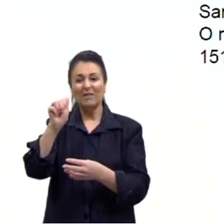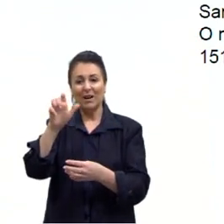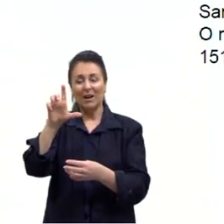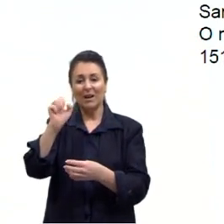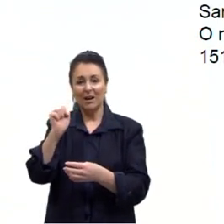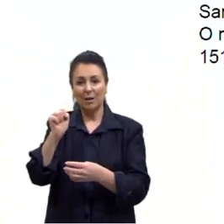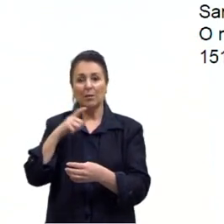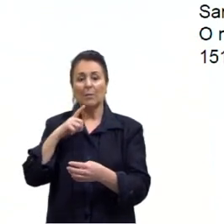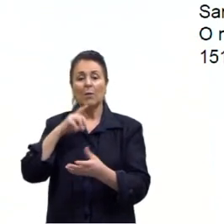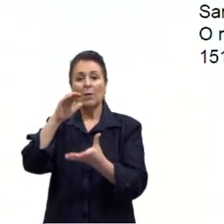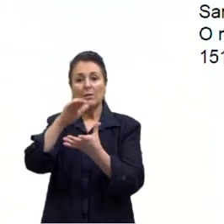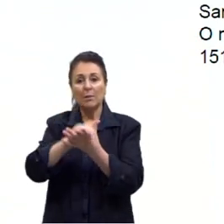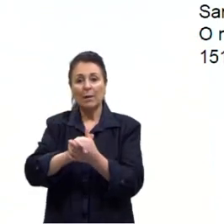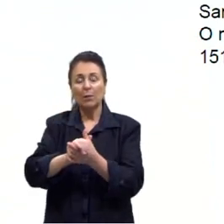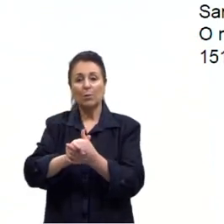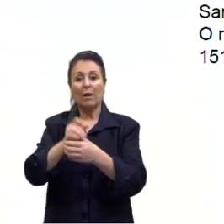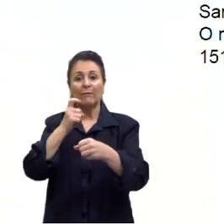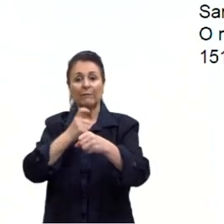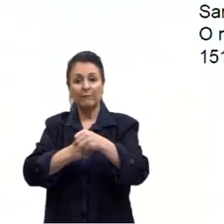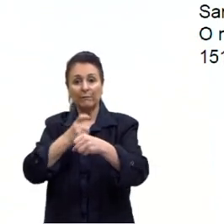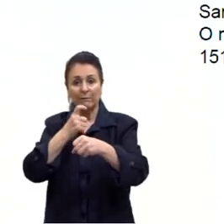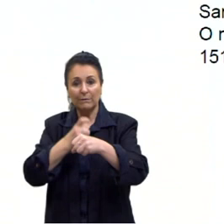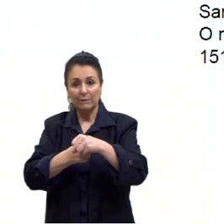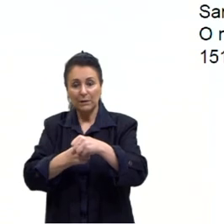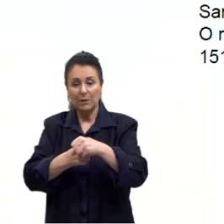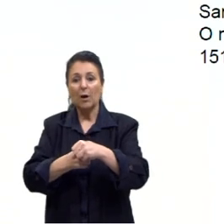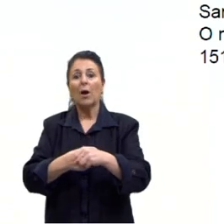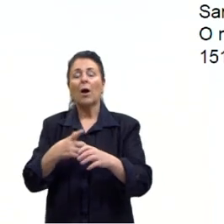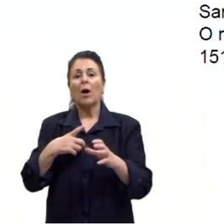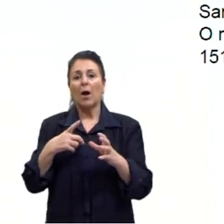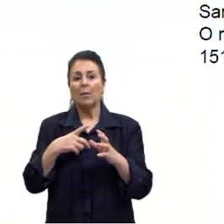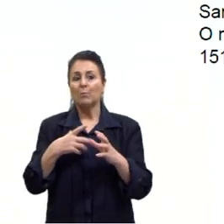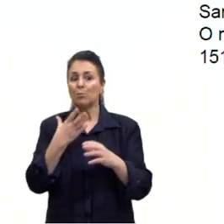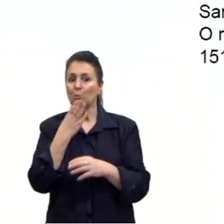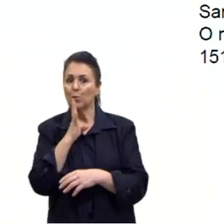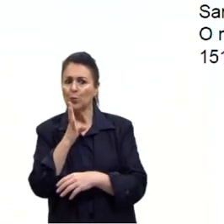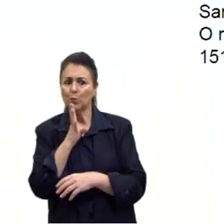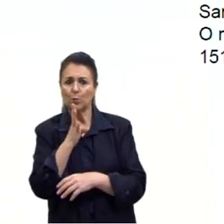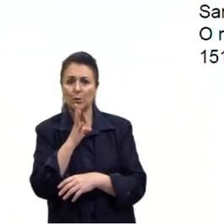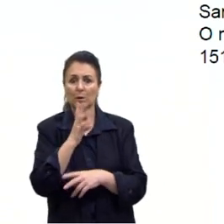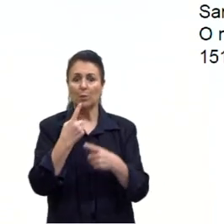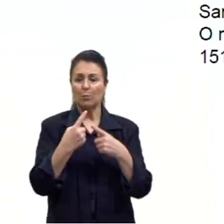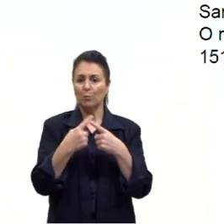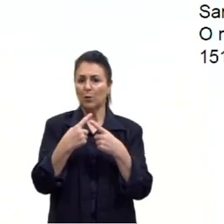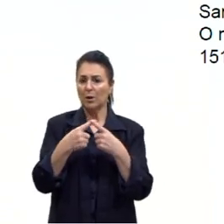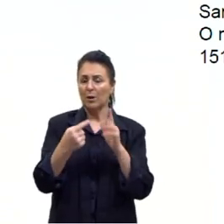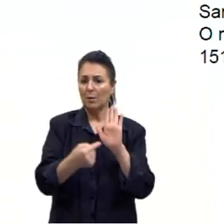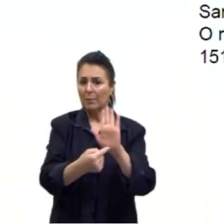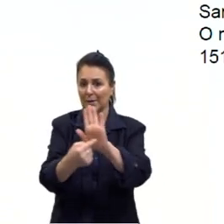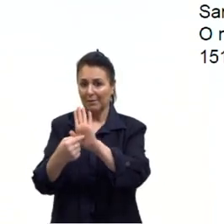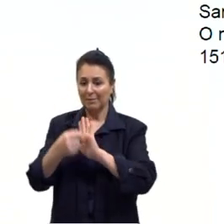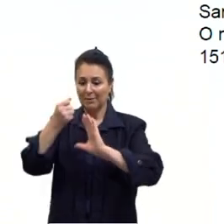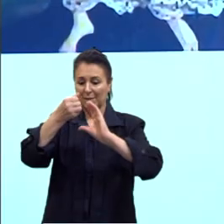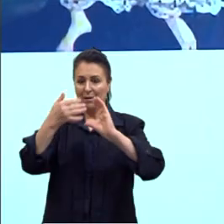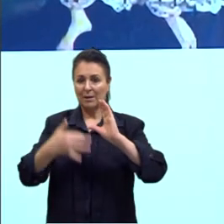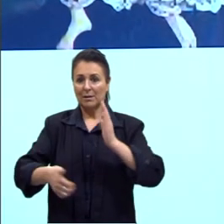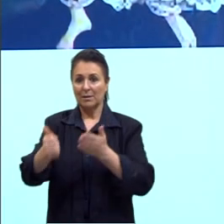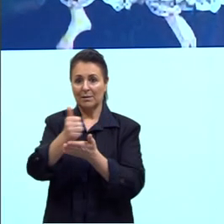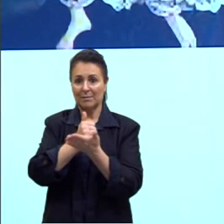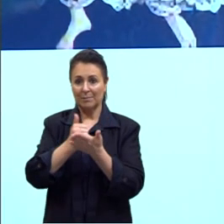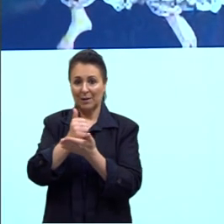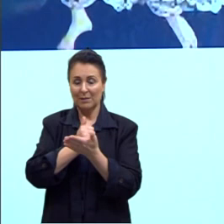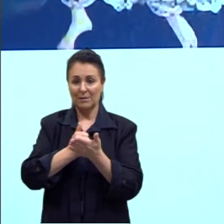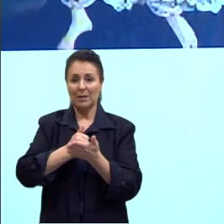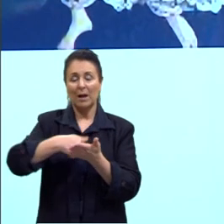o casamento da virgem é uma obra muito conhecida por que ela apresenta essas características básicas